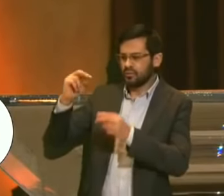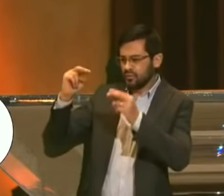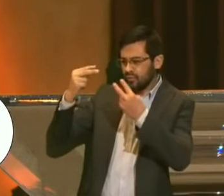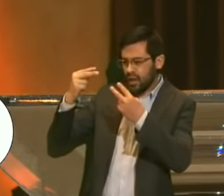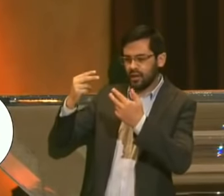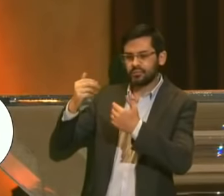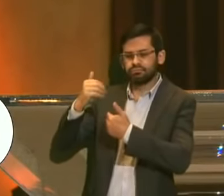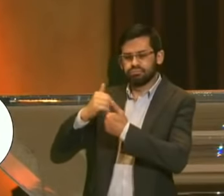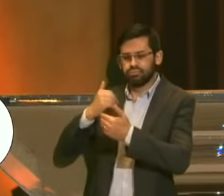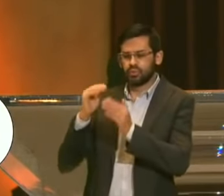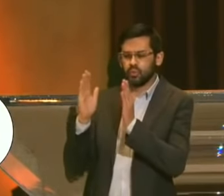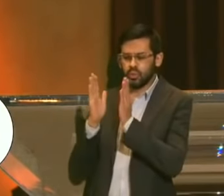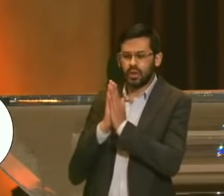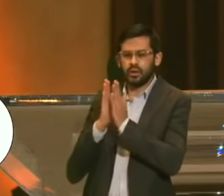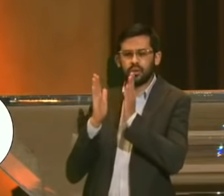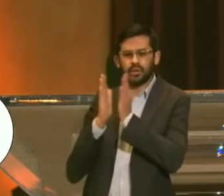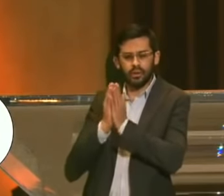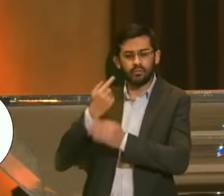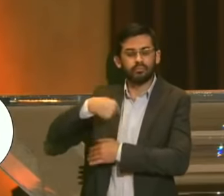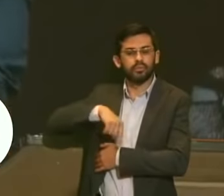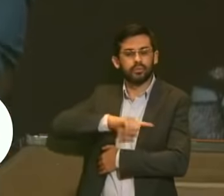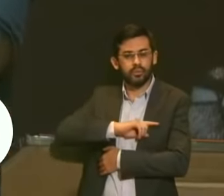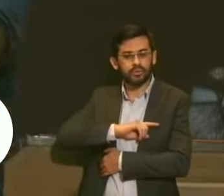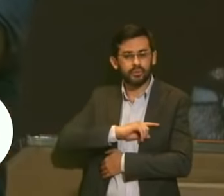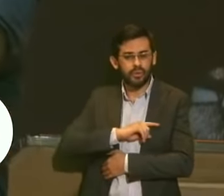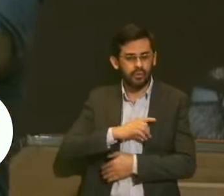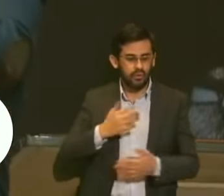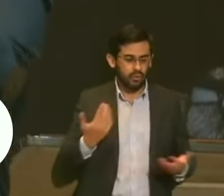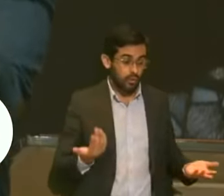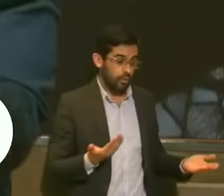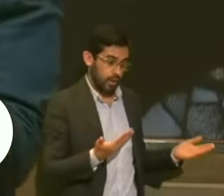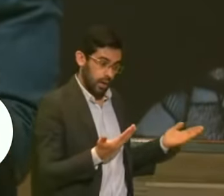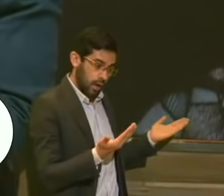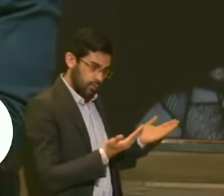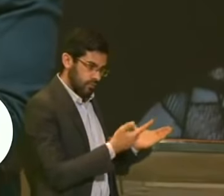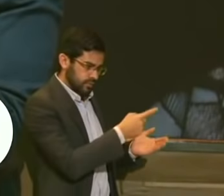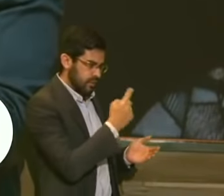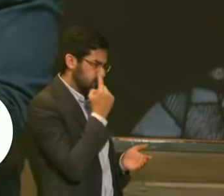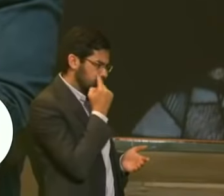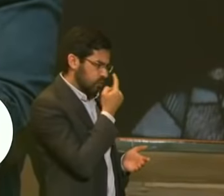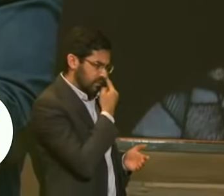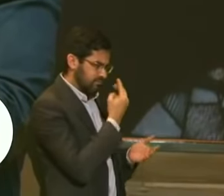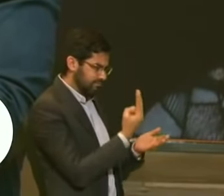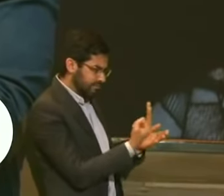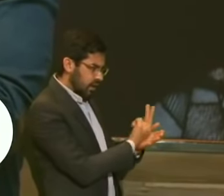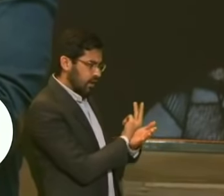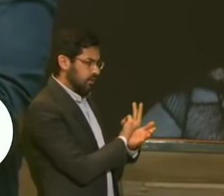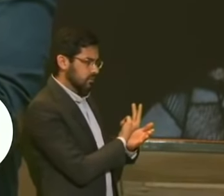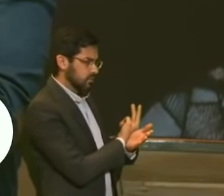e que vai interceder por nós, dizendo: olha, você está enxergando de modo errado,